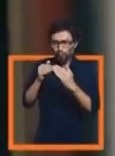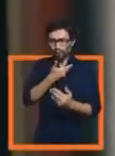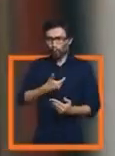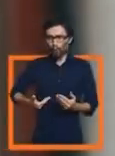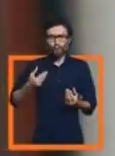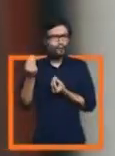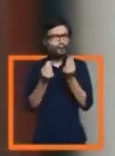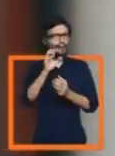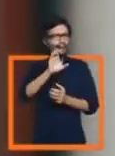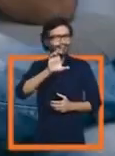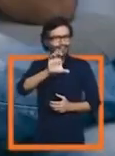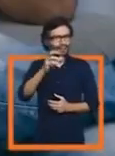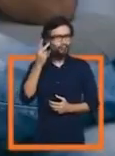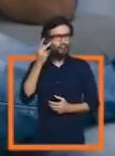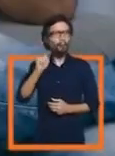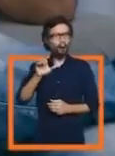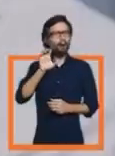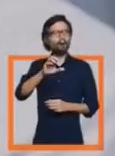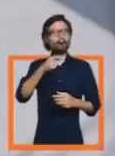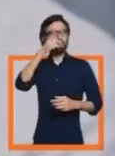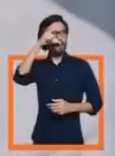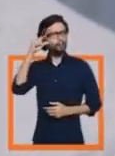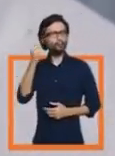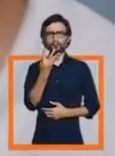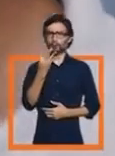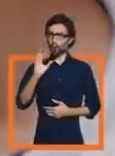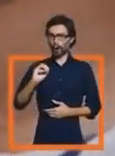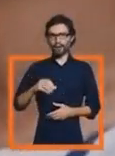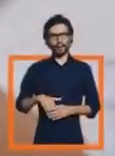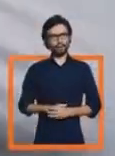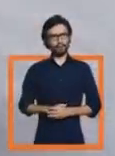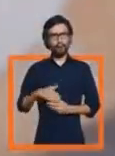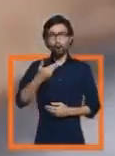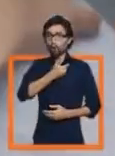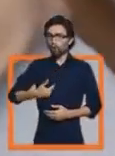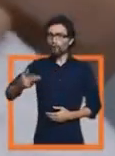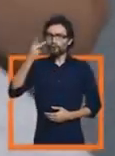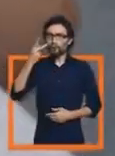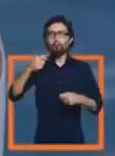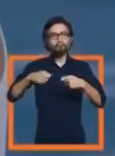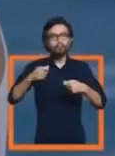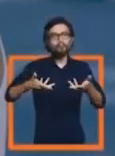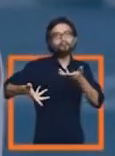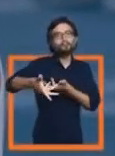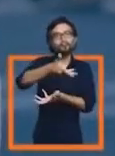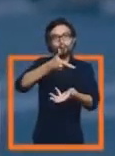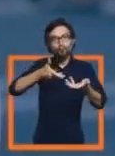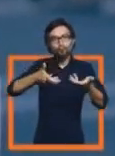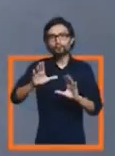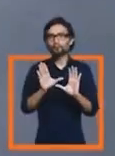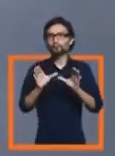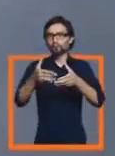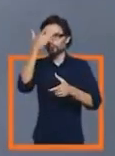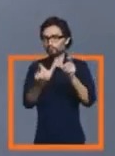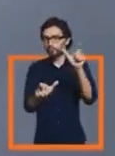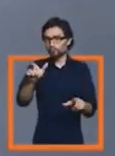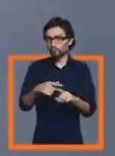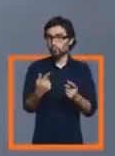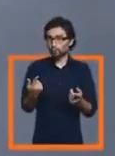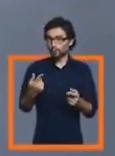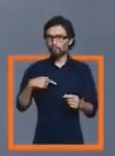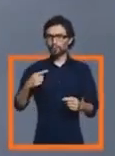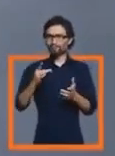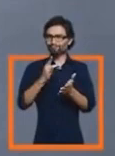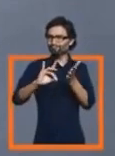relação ao governo do estado... Vamos votar no Márcio França. 40! O governador de São Paulo tem que conversar com todo mundo pra unir as